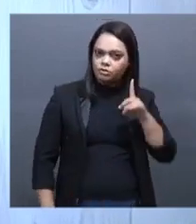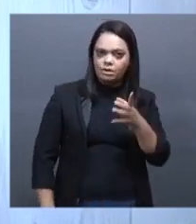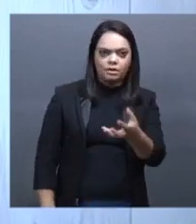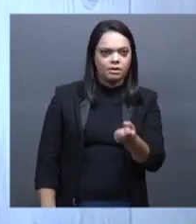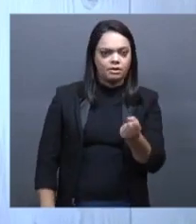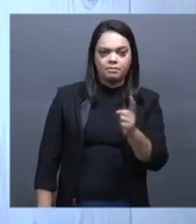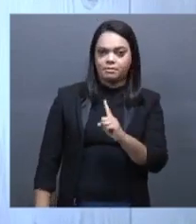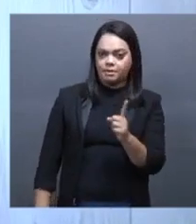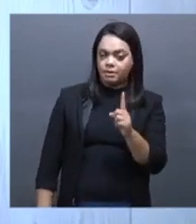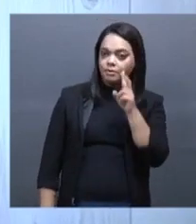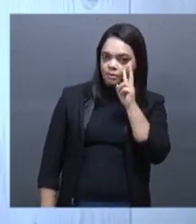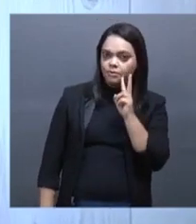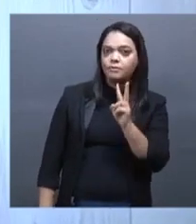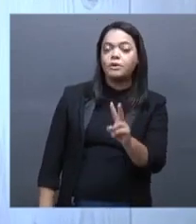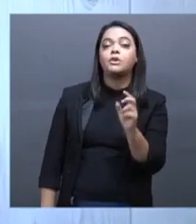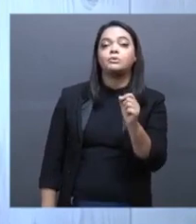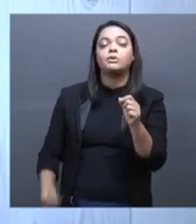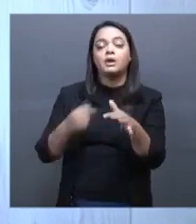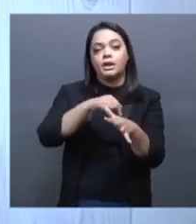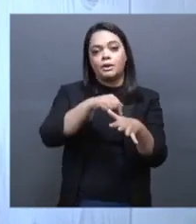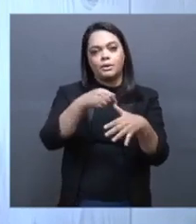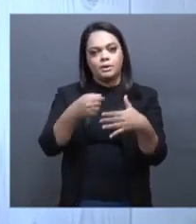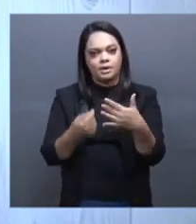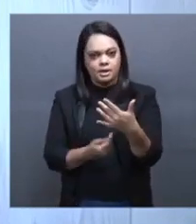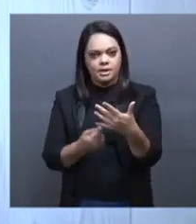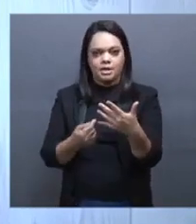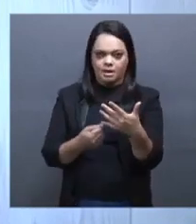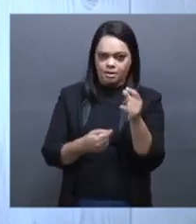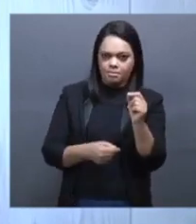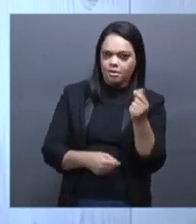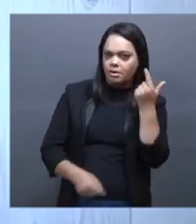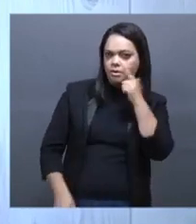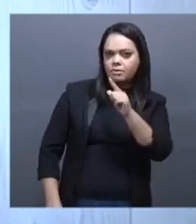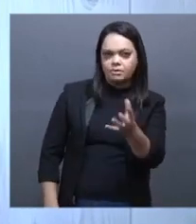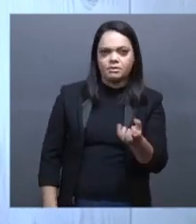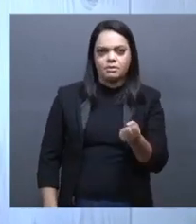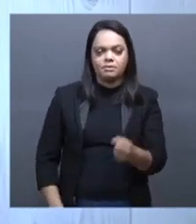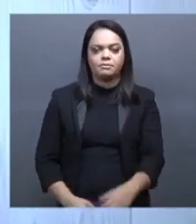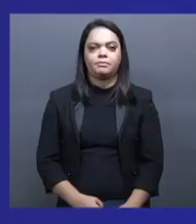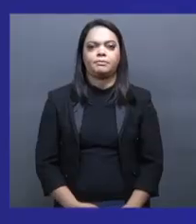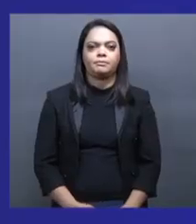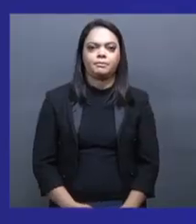de recebê-lo. Confira os critérios estabelecidos para receber a renda.